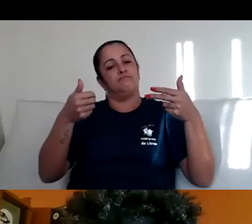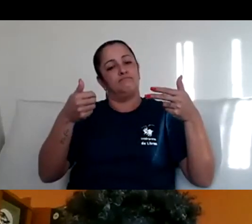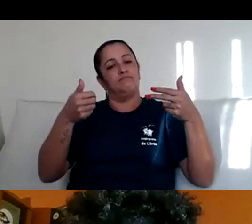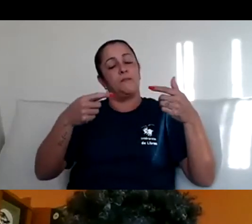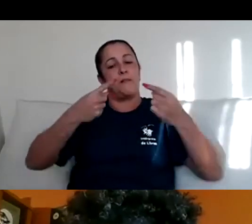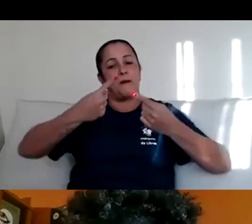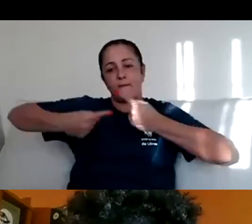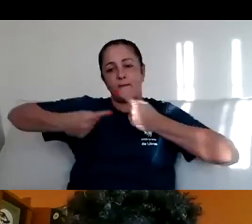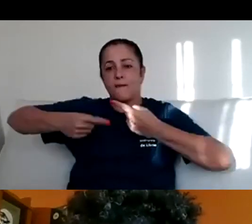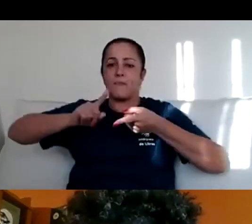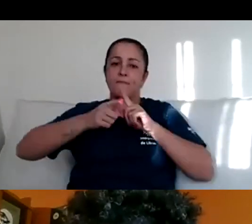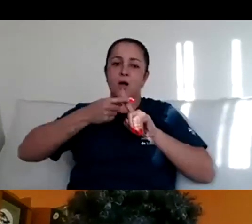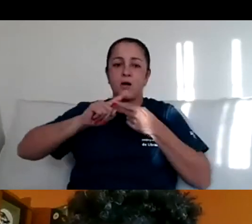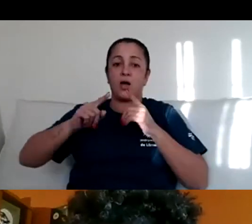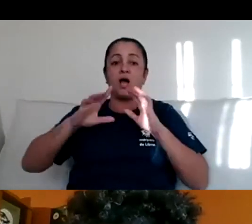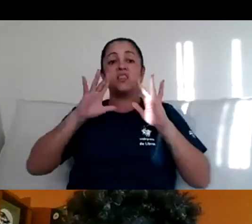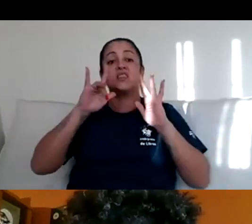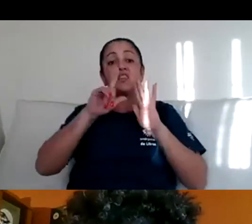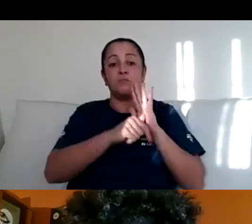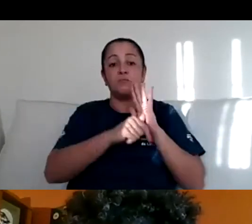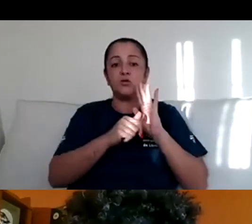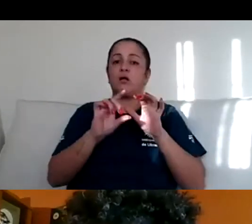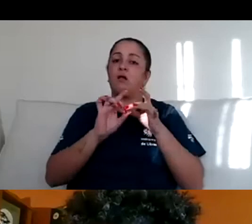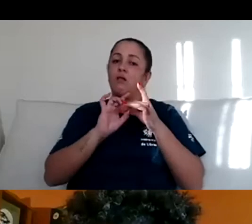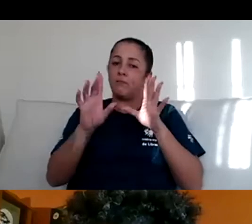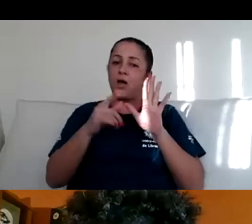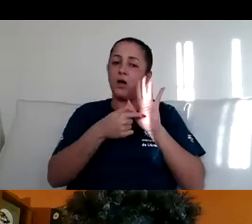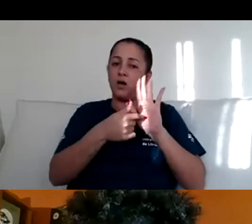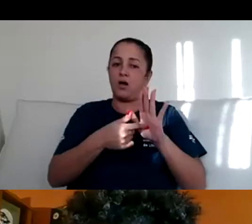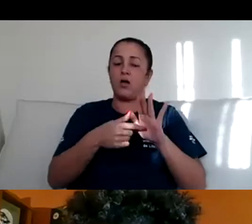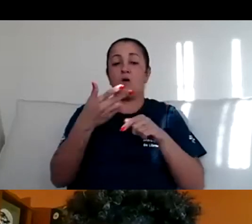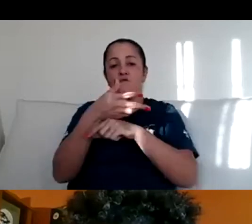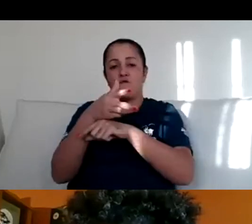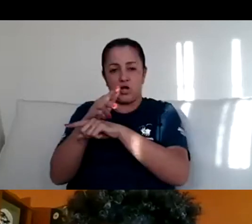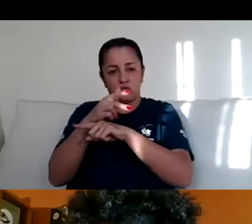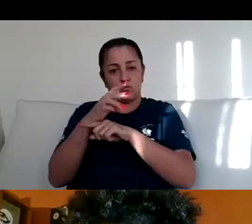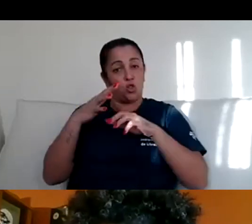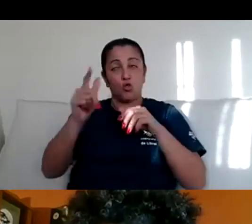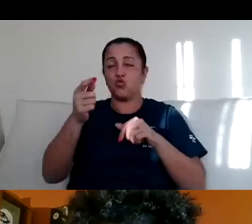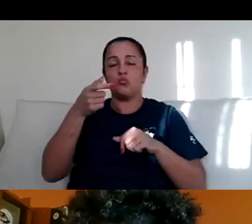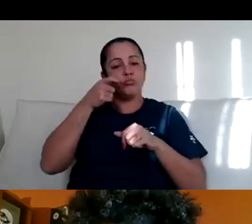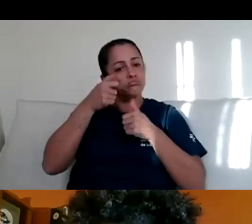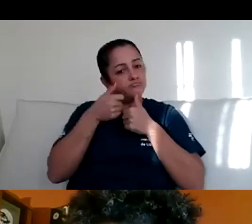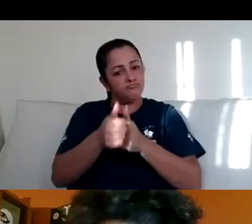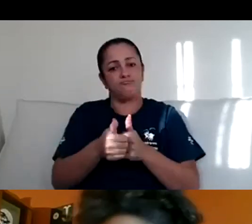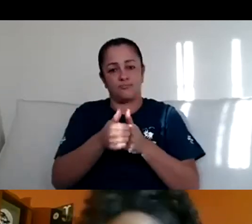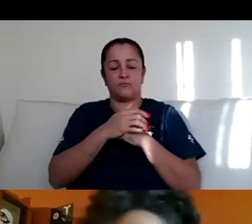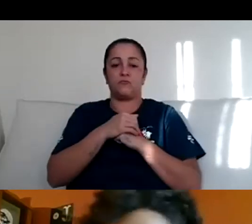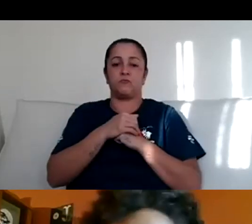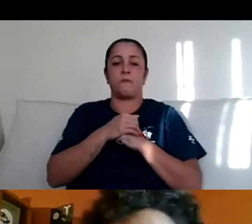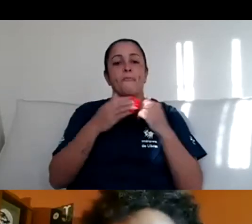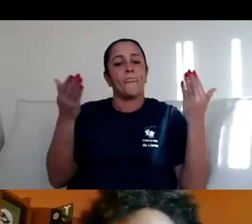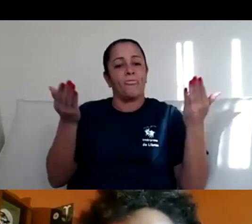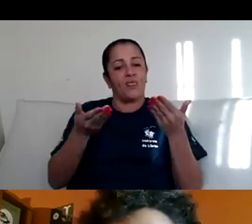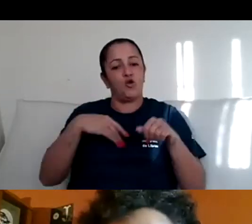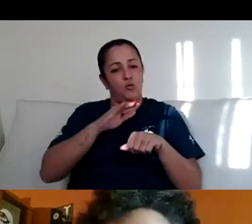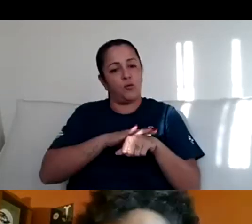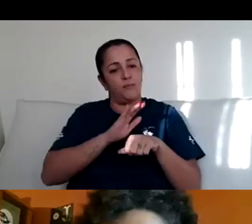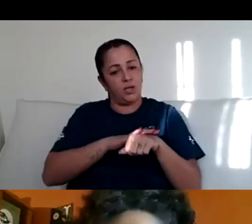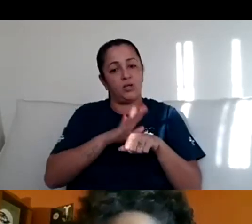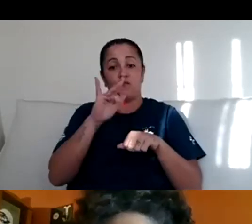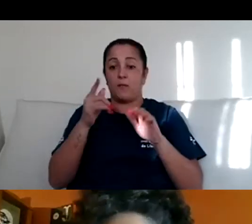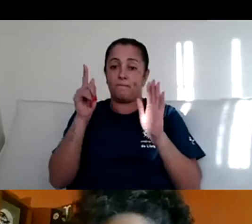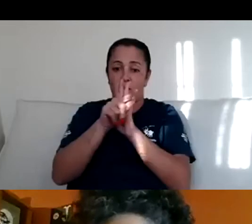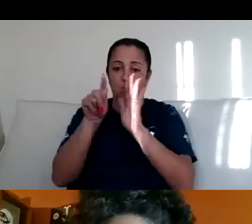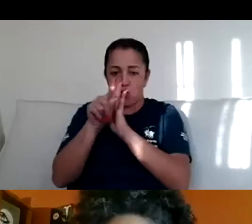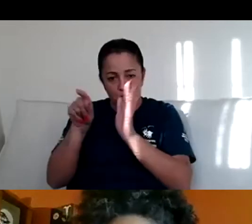gente libera o vídeo para todo mundo assistir e acompanhar. Então, neste momento, a gente vou fazer algumas